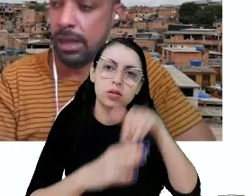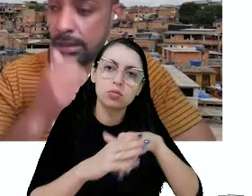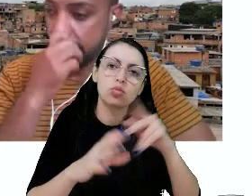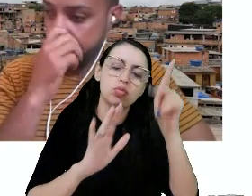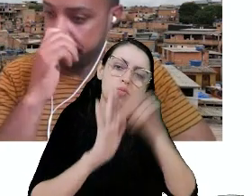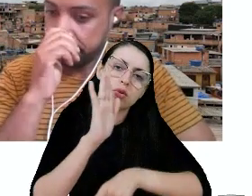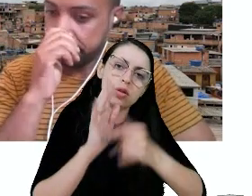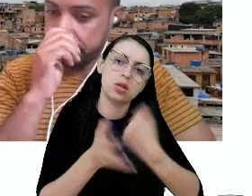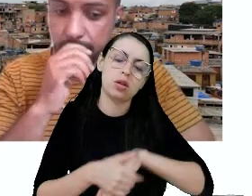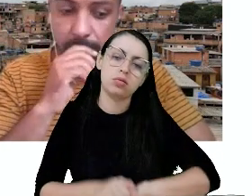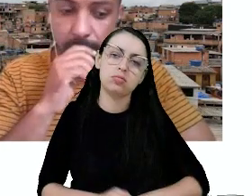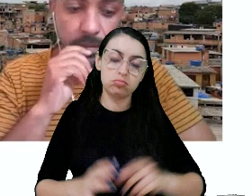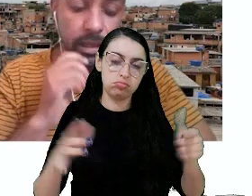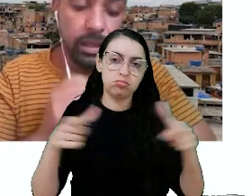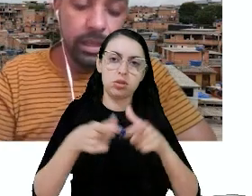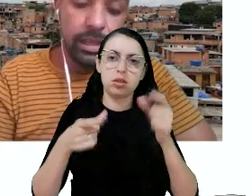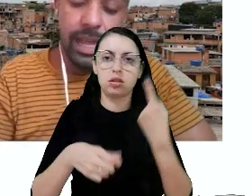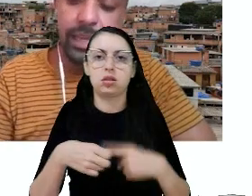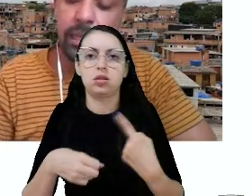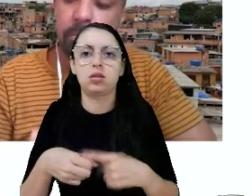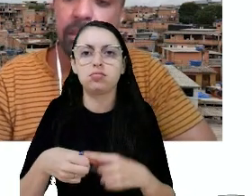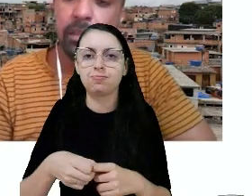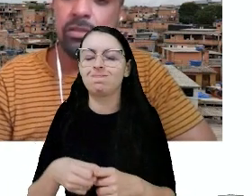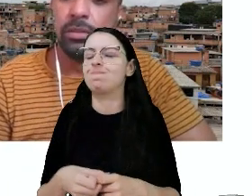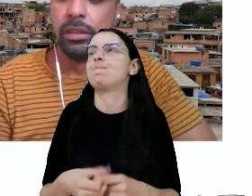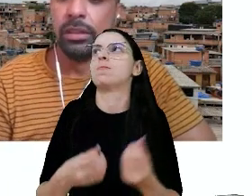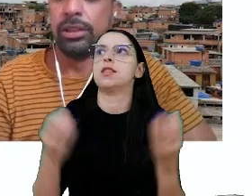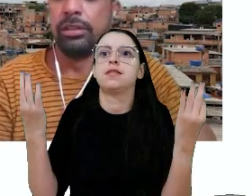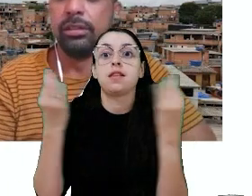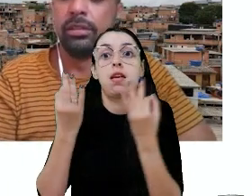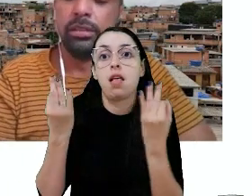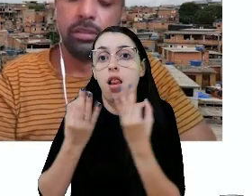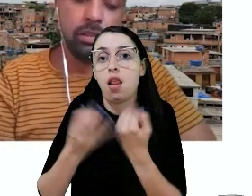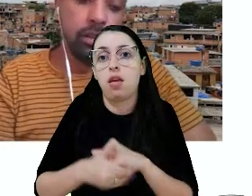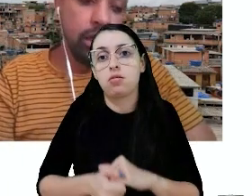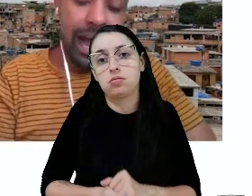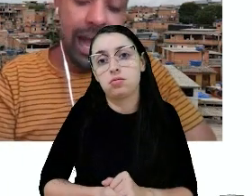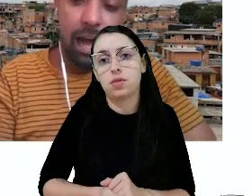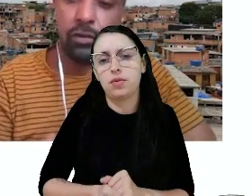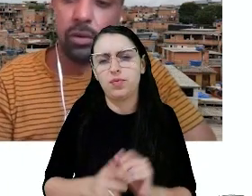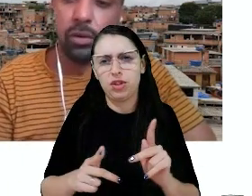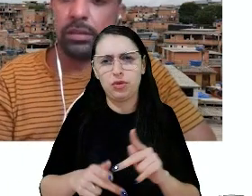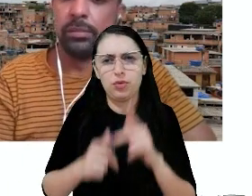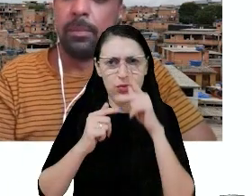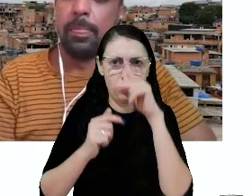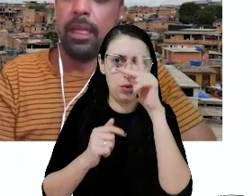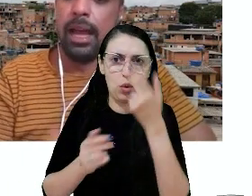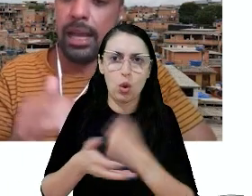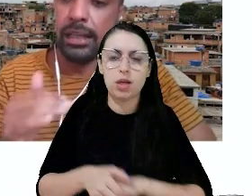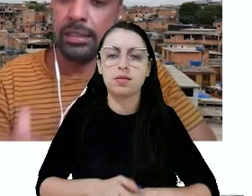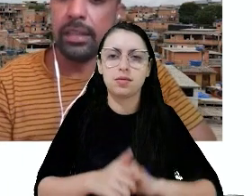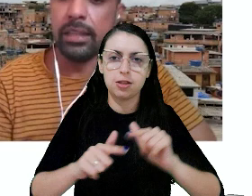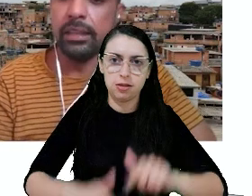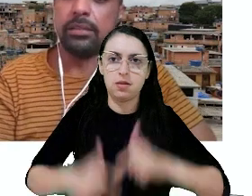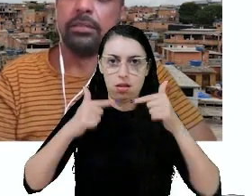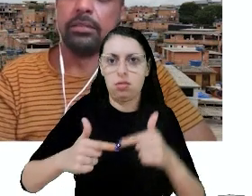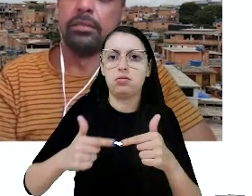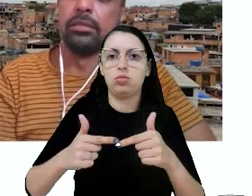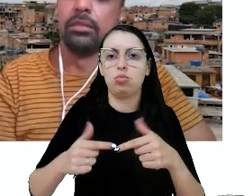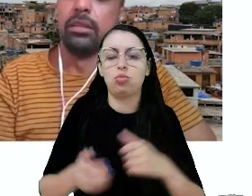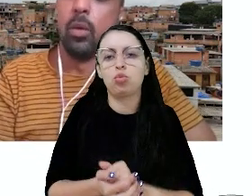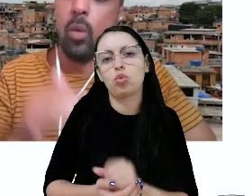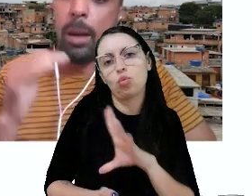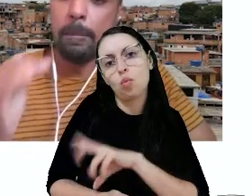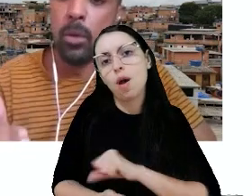sociais nesses lugares. E é impressionante a força, a